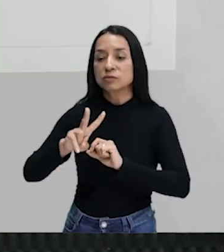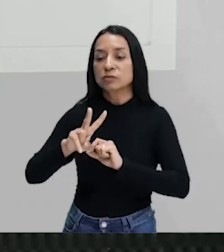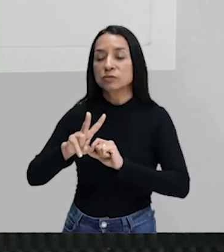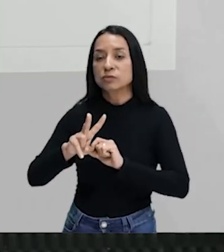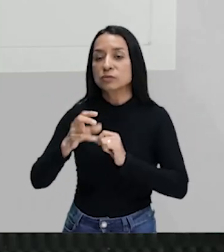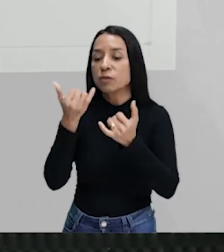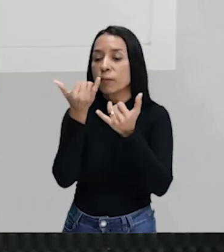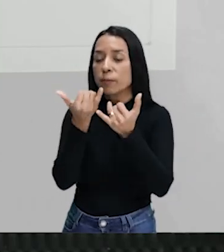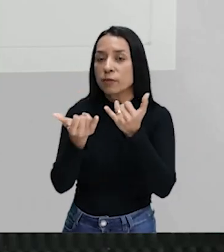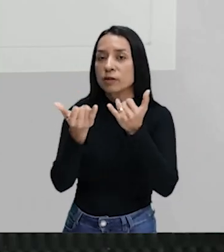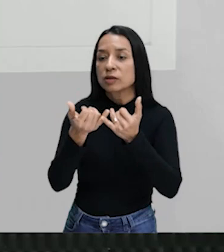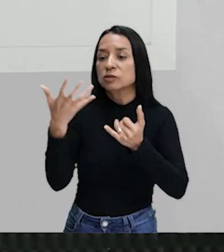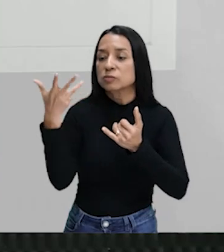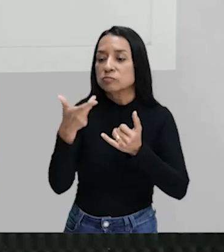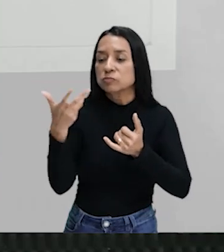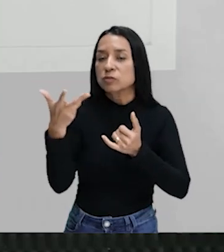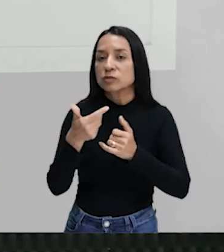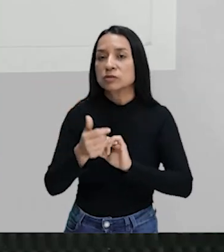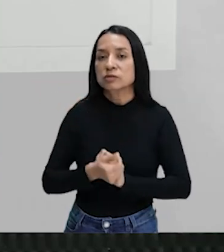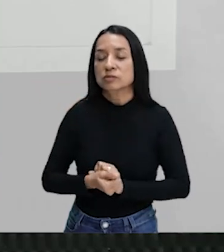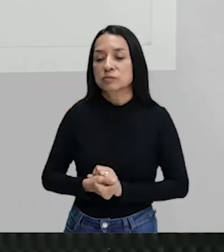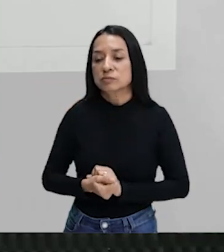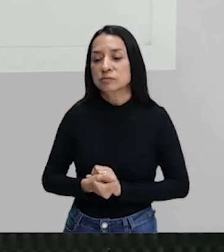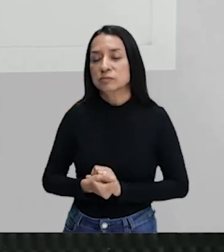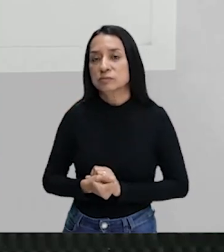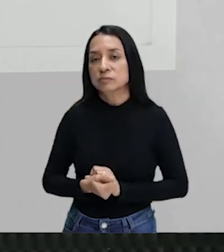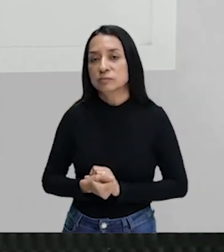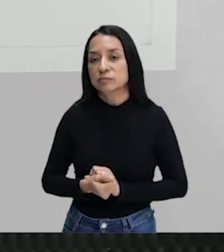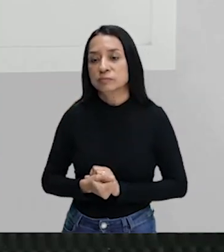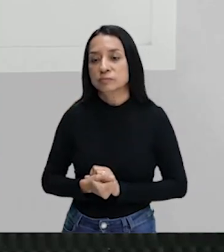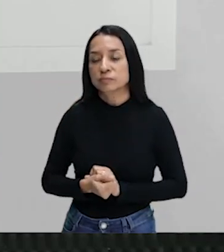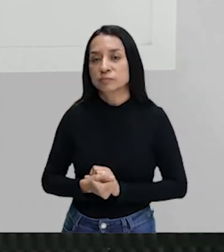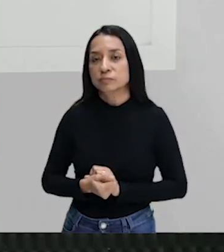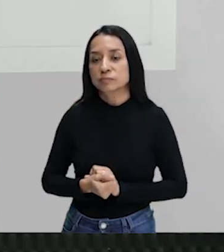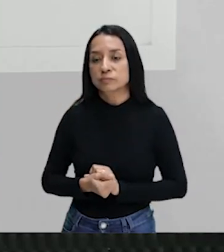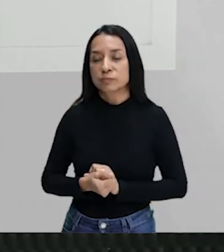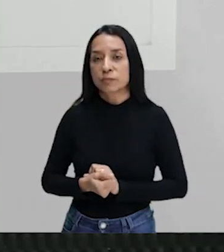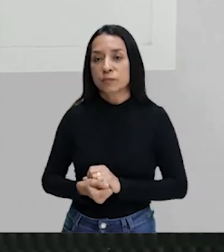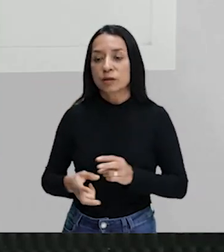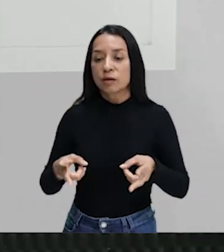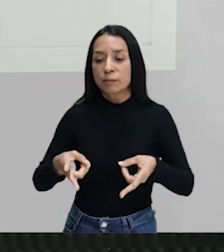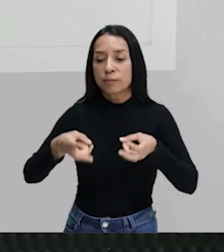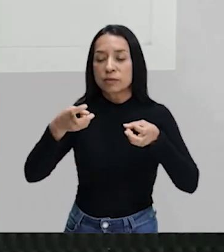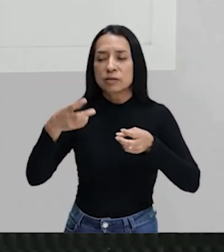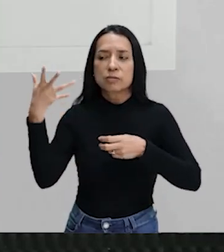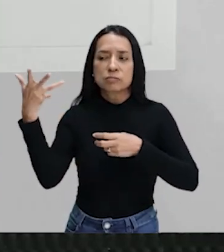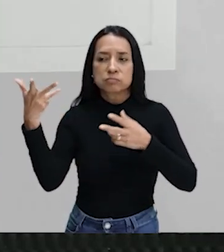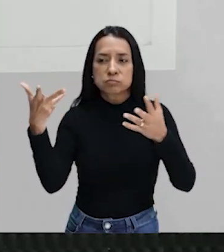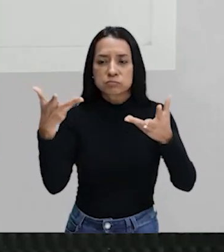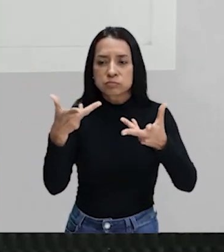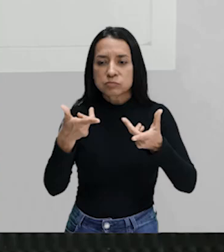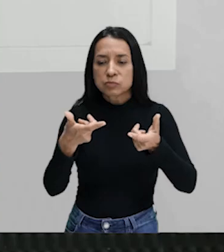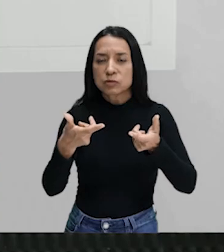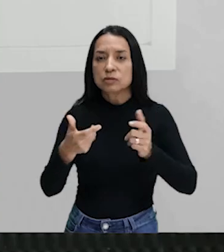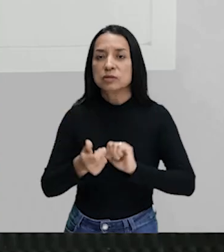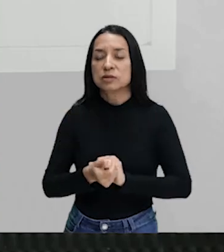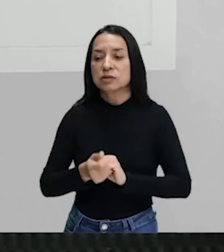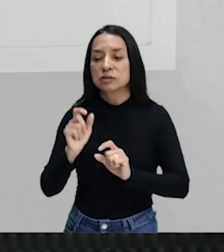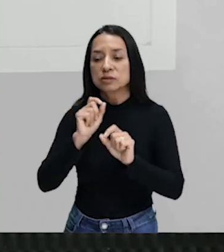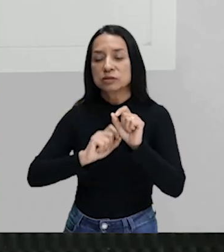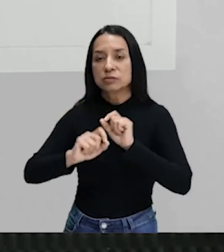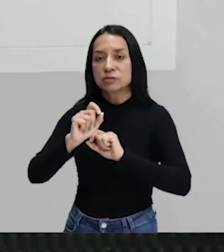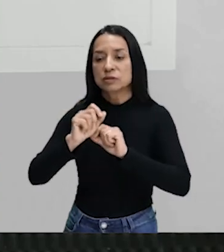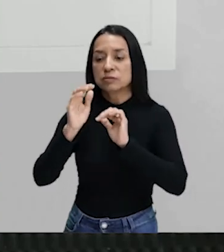Ok? Então perceba, por exemplo, que as virtudes, ou seja, essas qualidades, elas vão